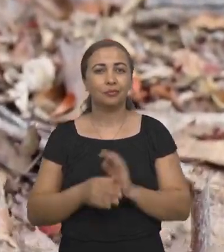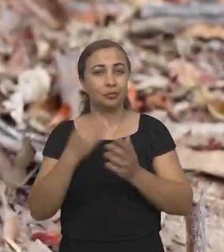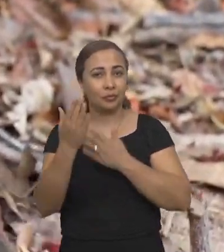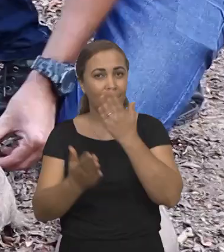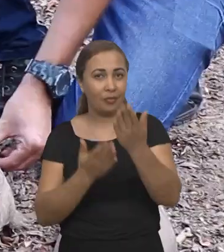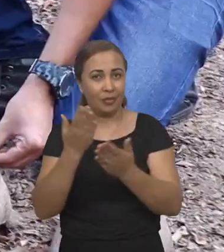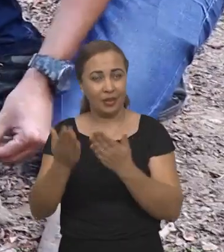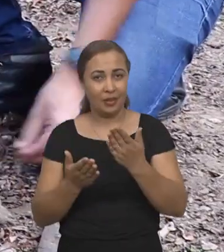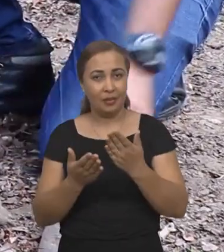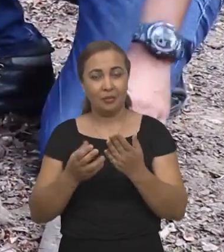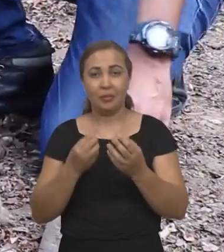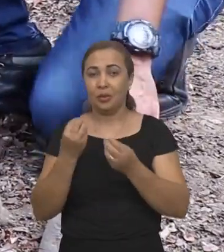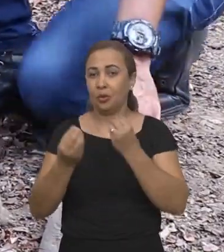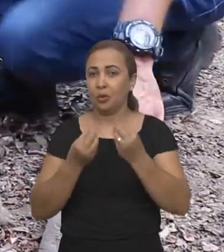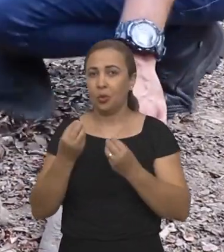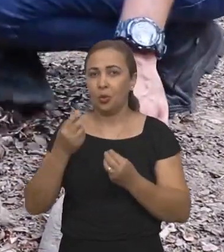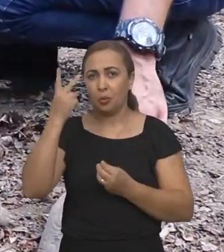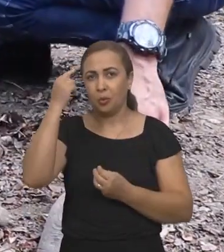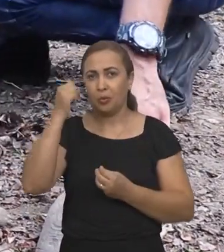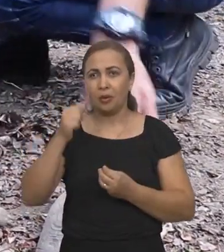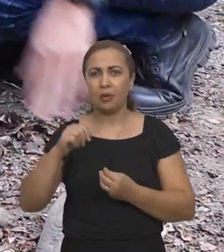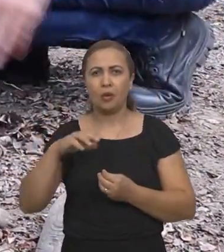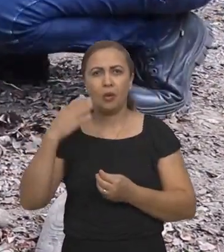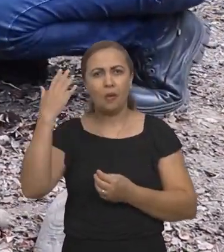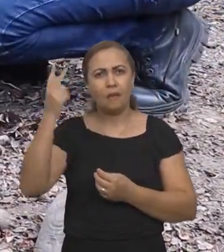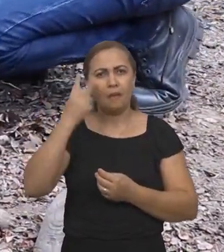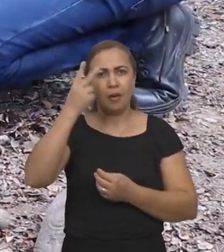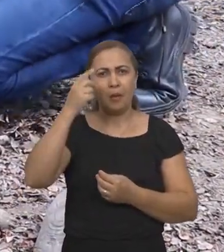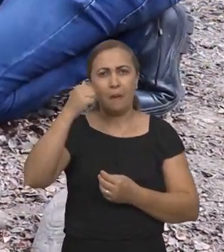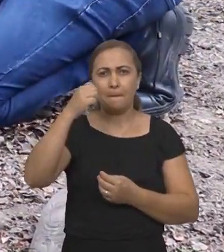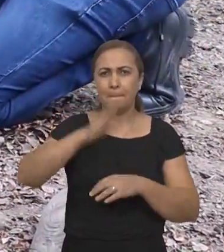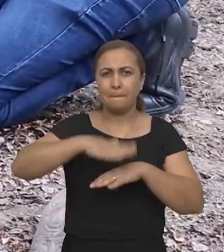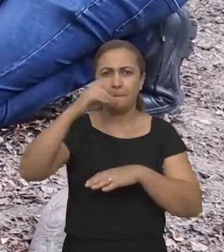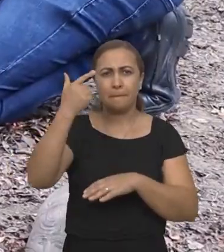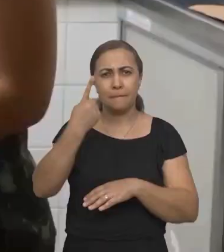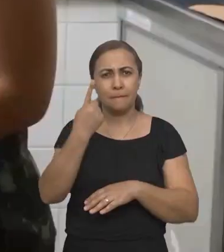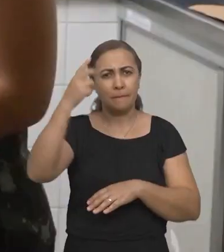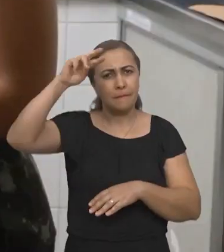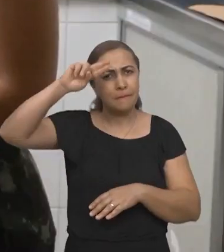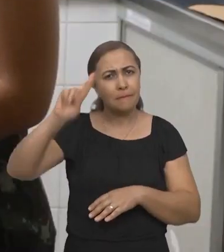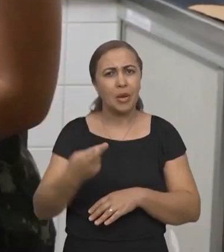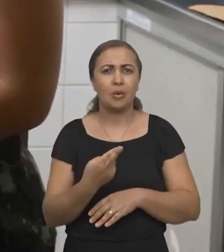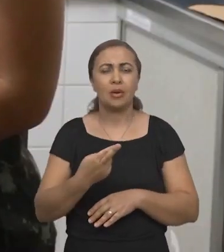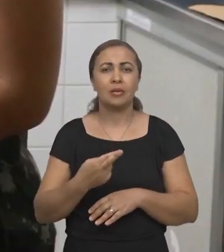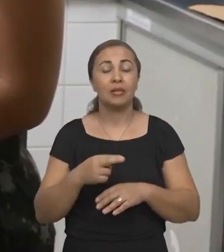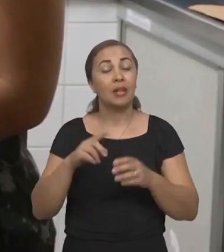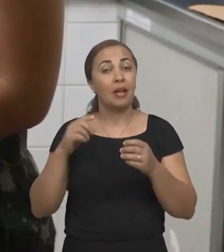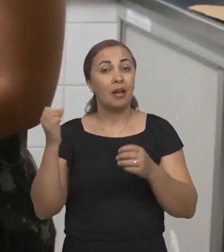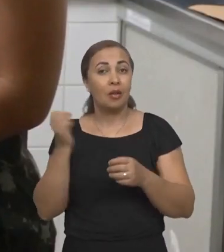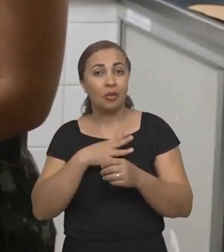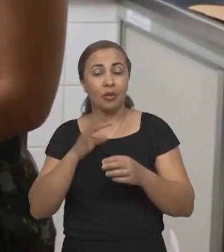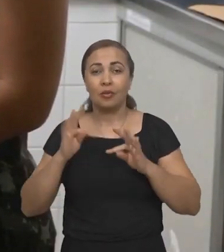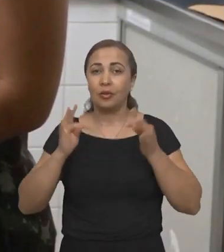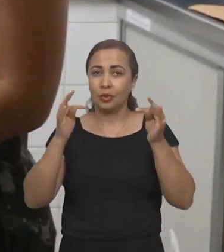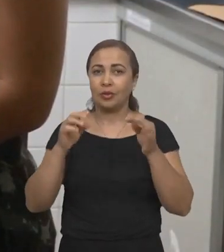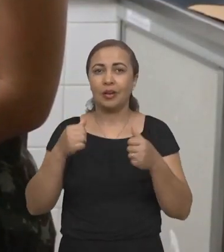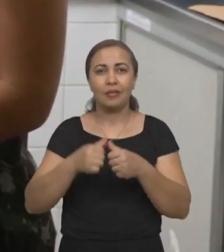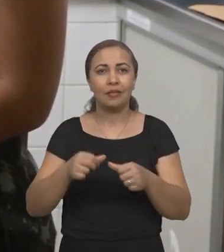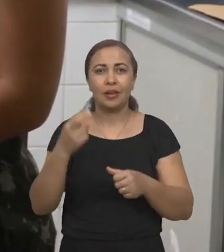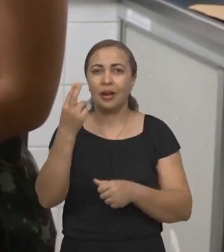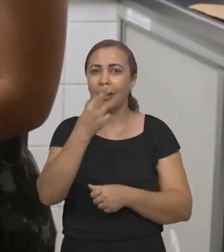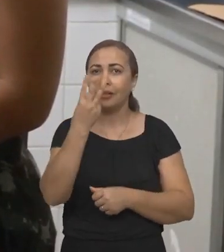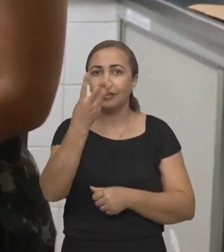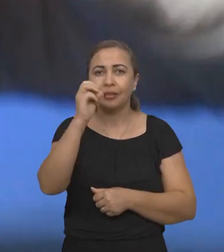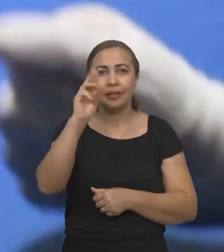O tratamento, que do modo convencional custaria mais de R$1.000, com a nova tecnologia sai por apenas 30.